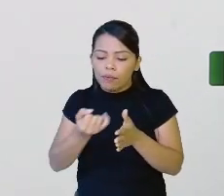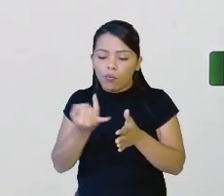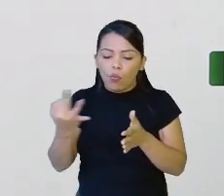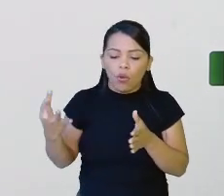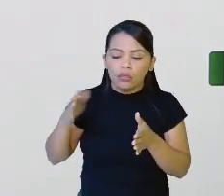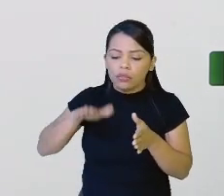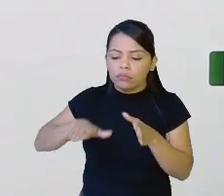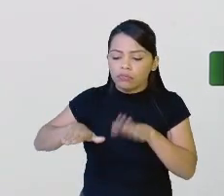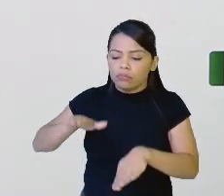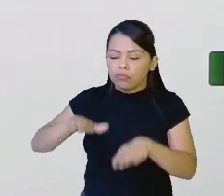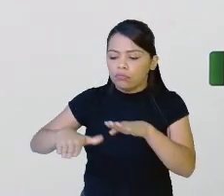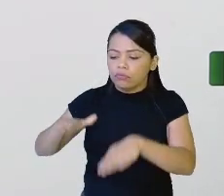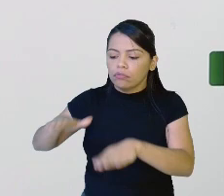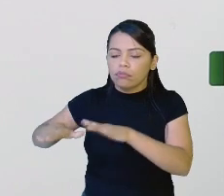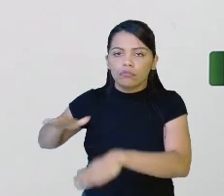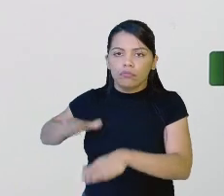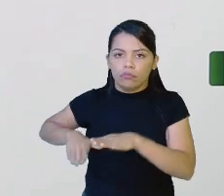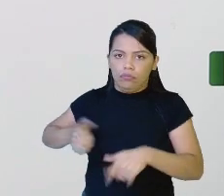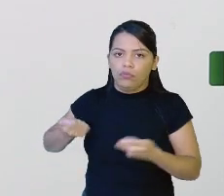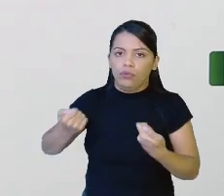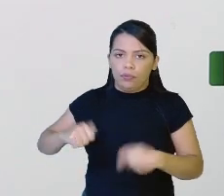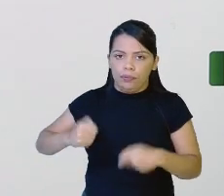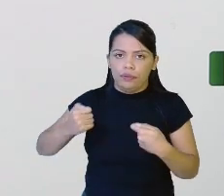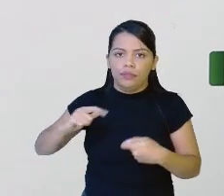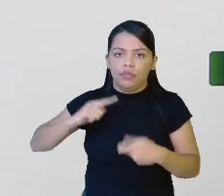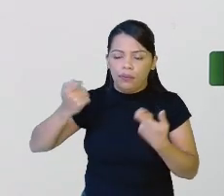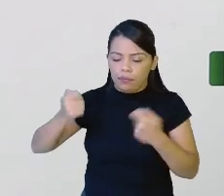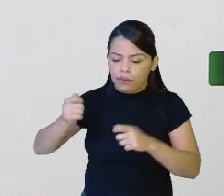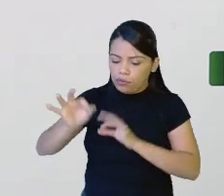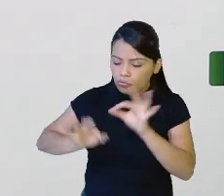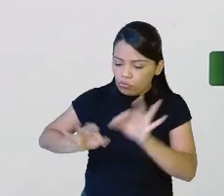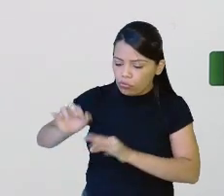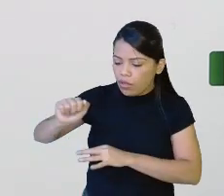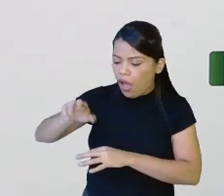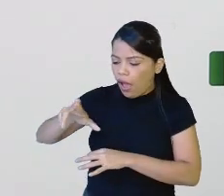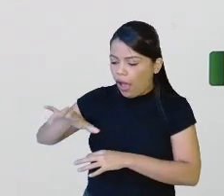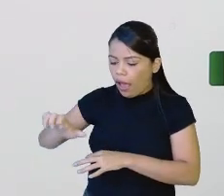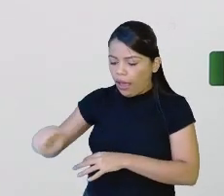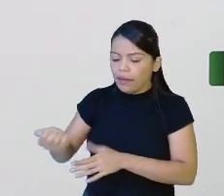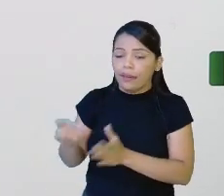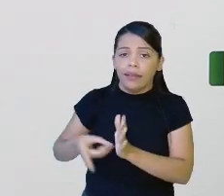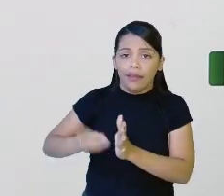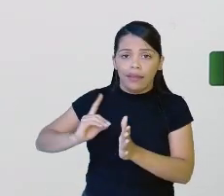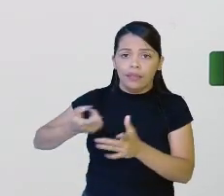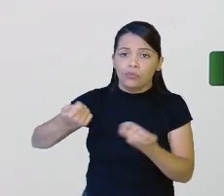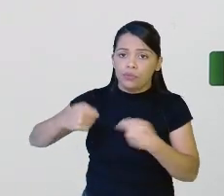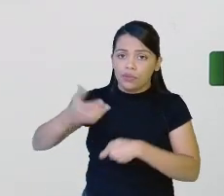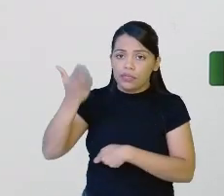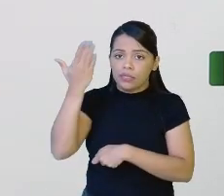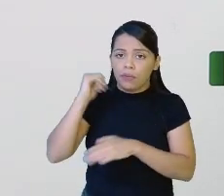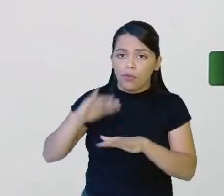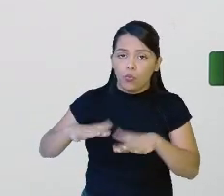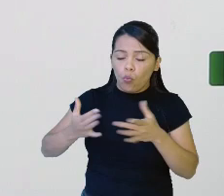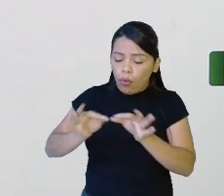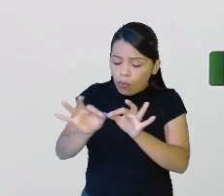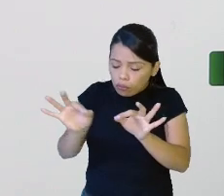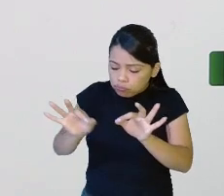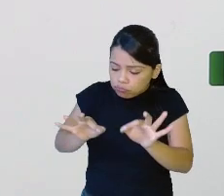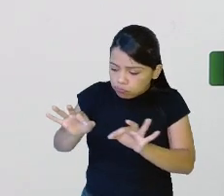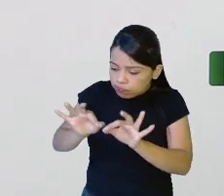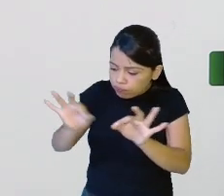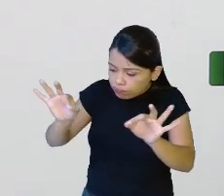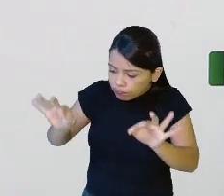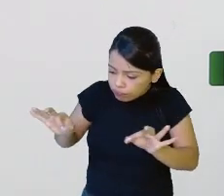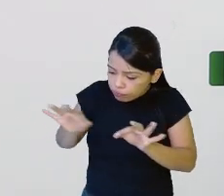cerâmica, eu preciso medir a área antes. Eu preciso saber a medida do meu espaço para